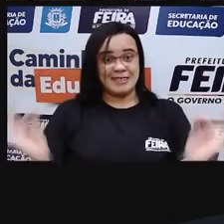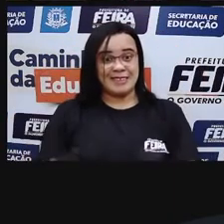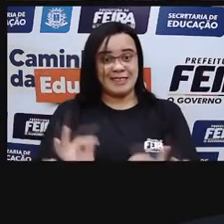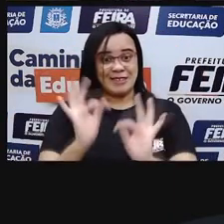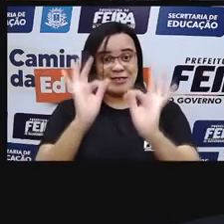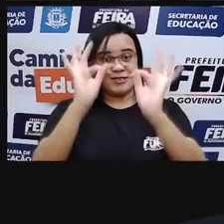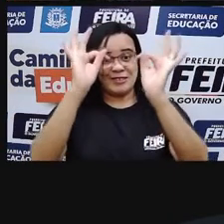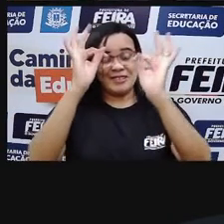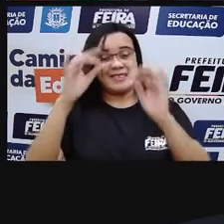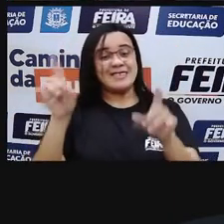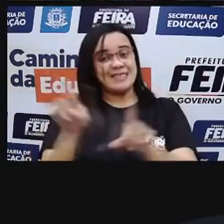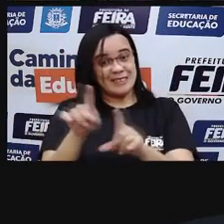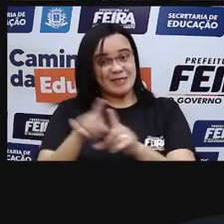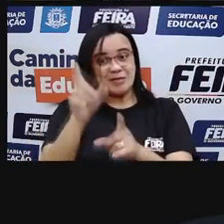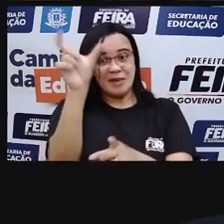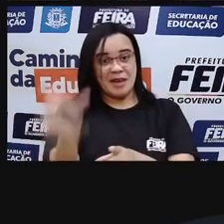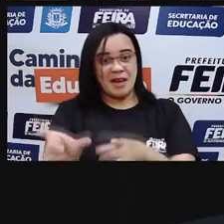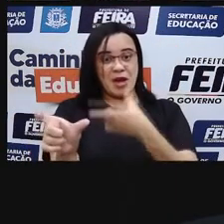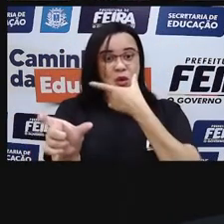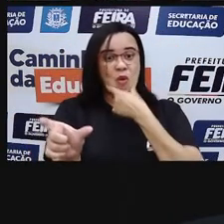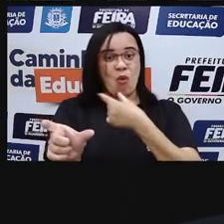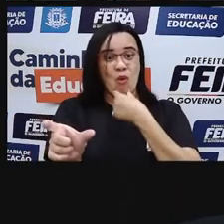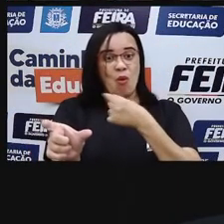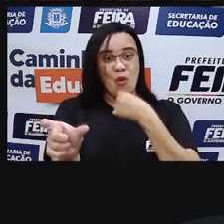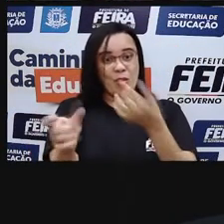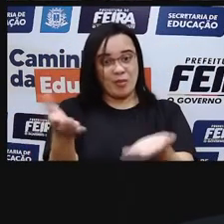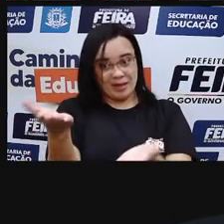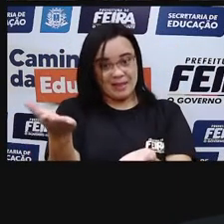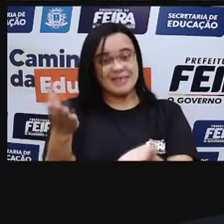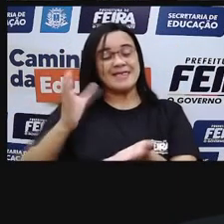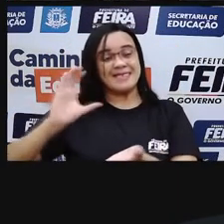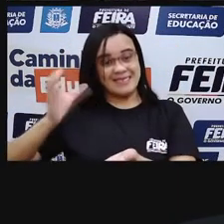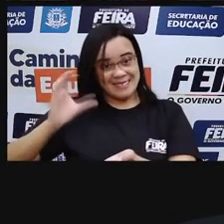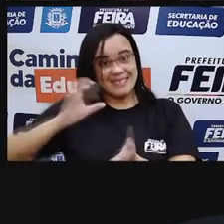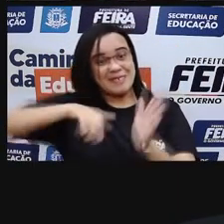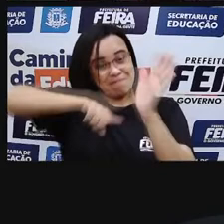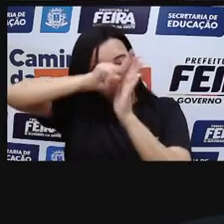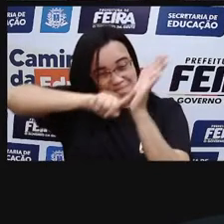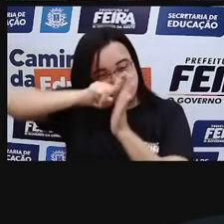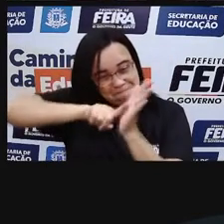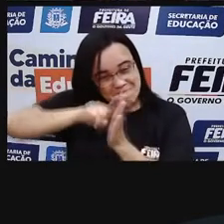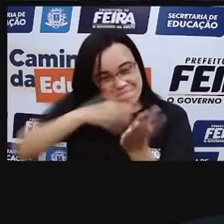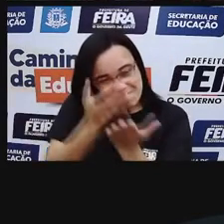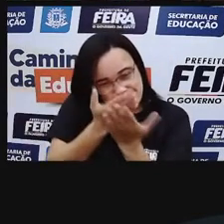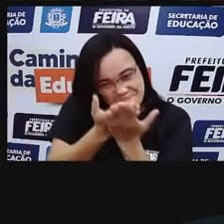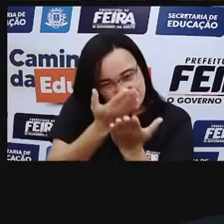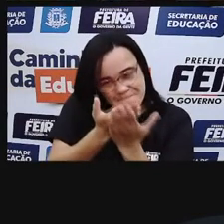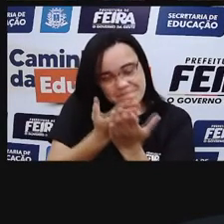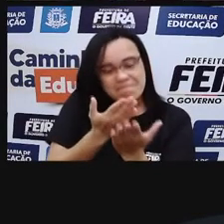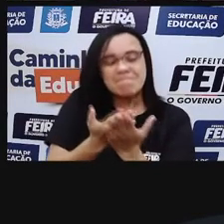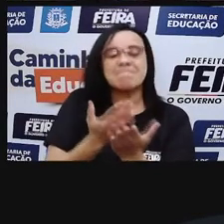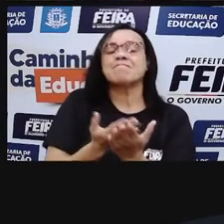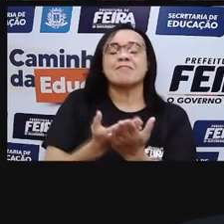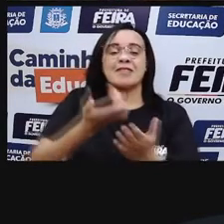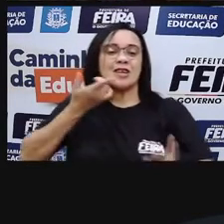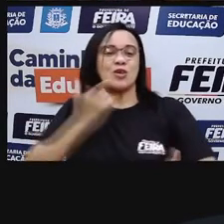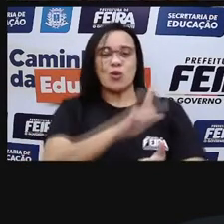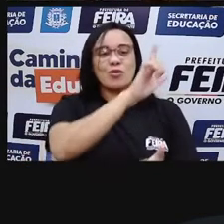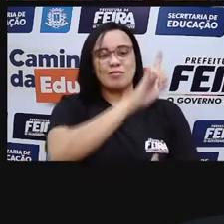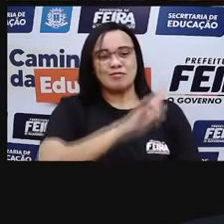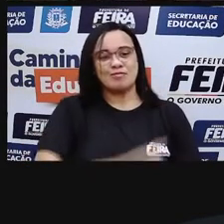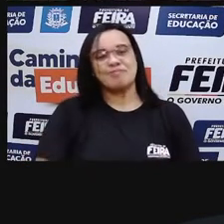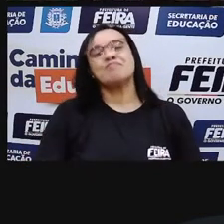a esse estudo que foi, entre aspas, um acaso, né, uma contaminação que um